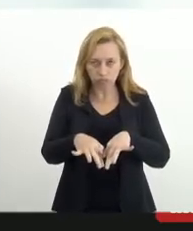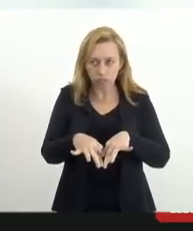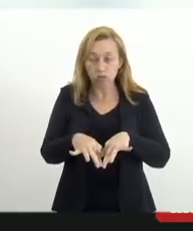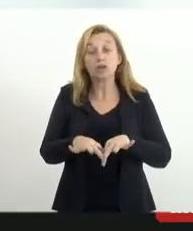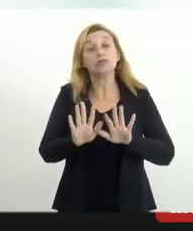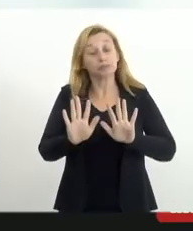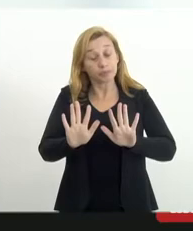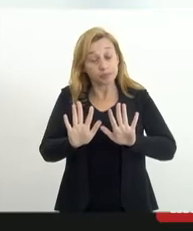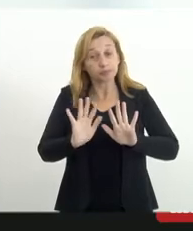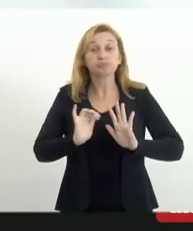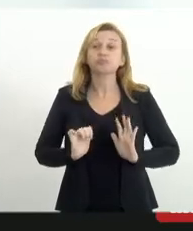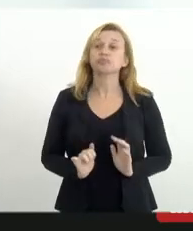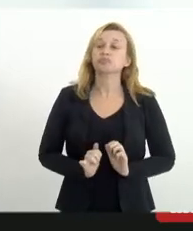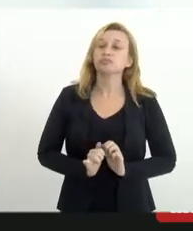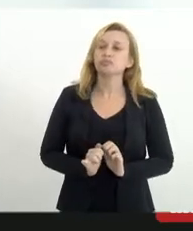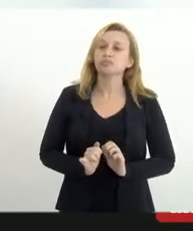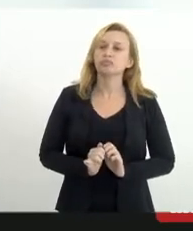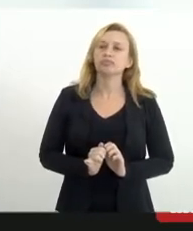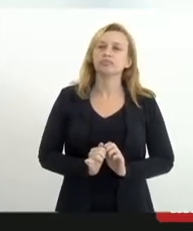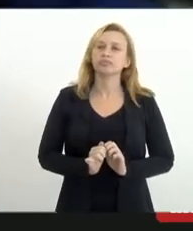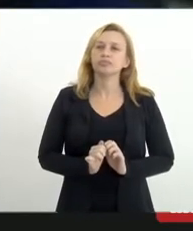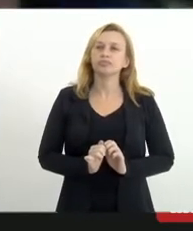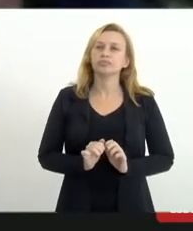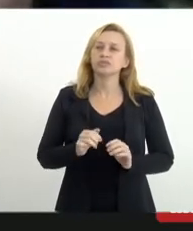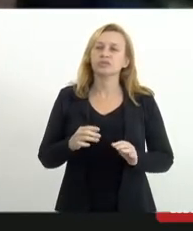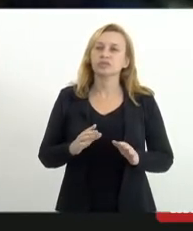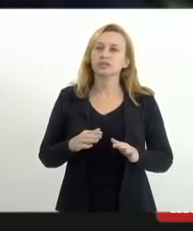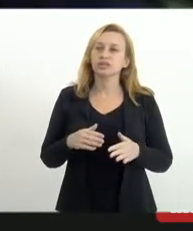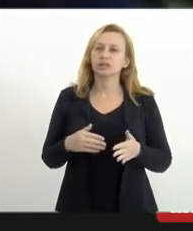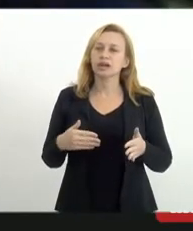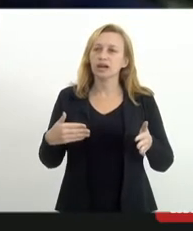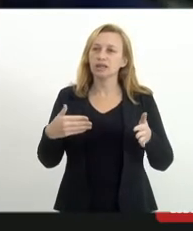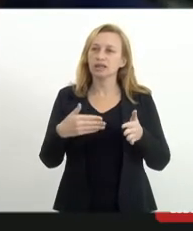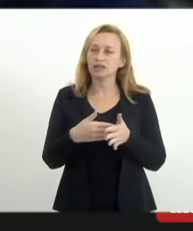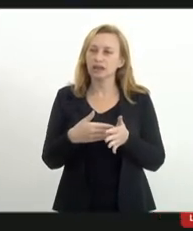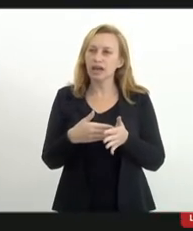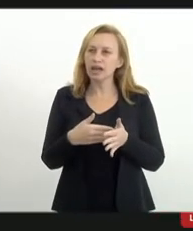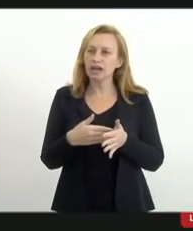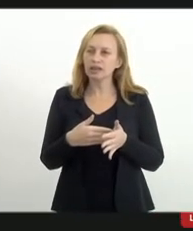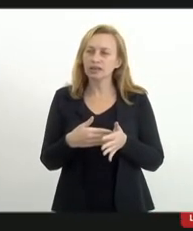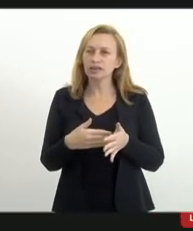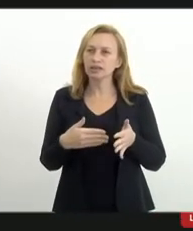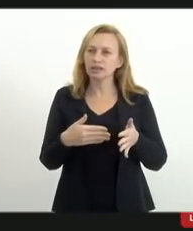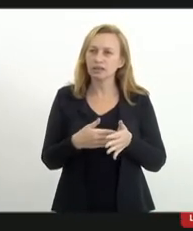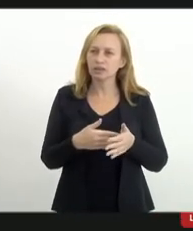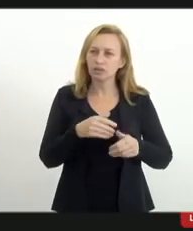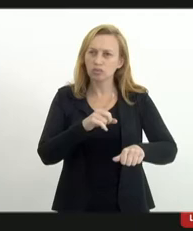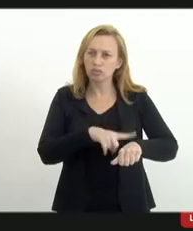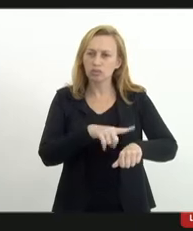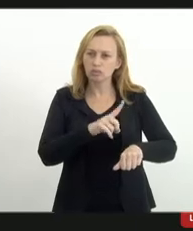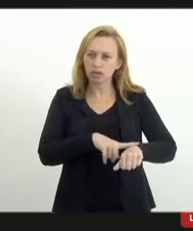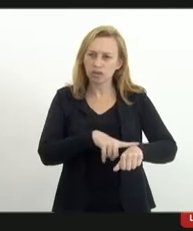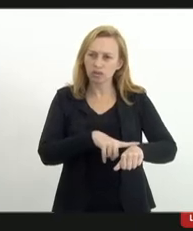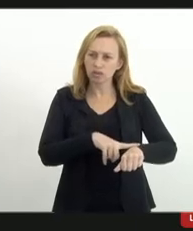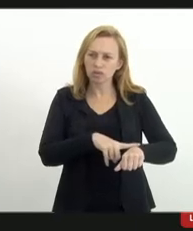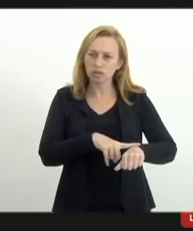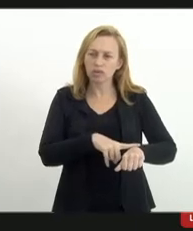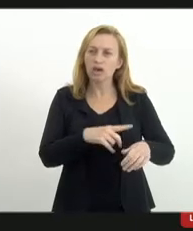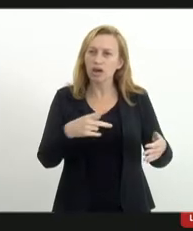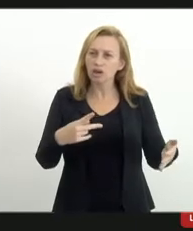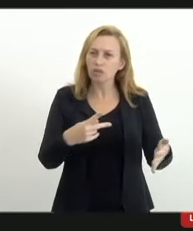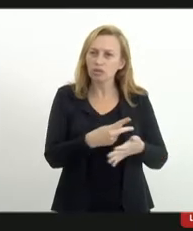A não ser que até lá apareça um fato inusitado que